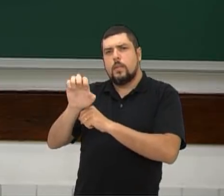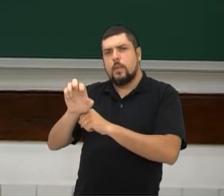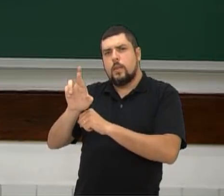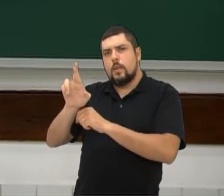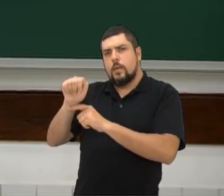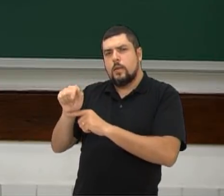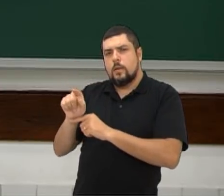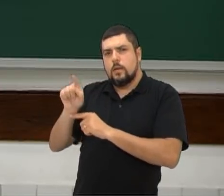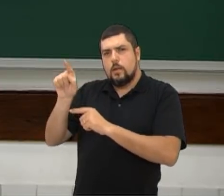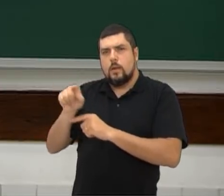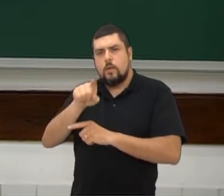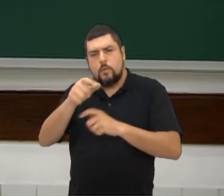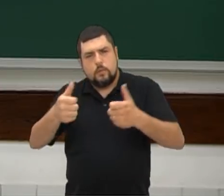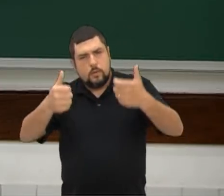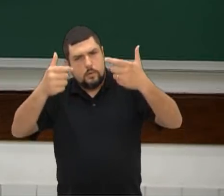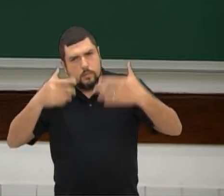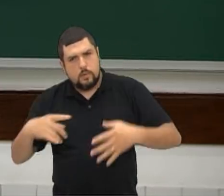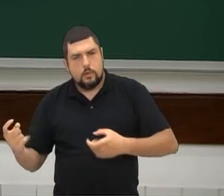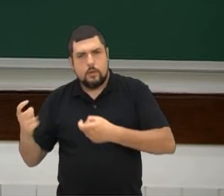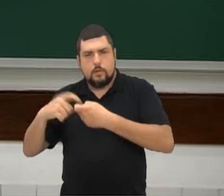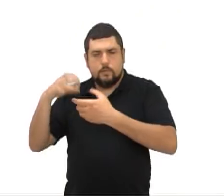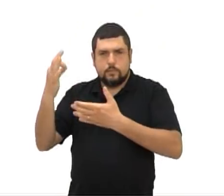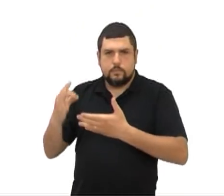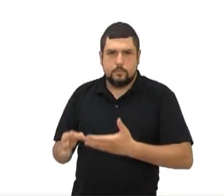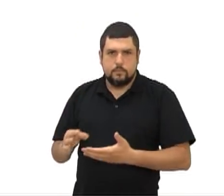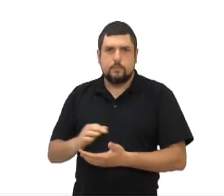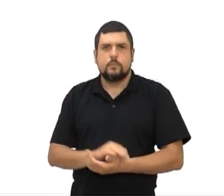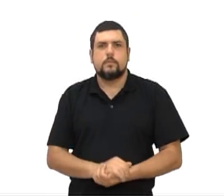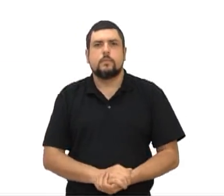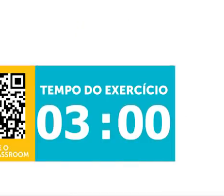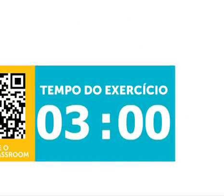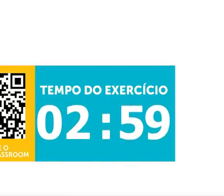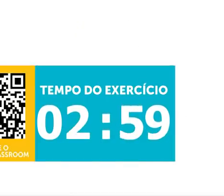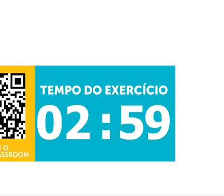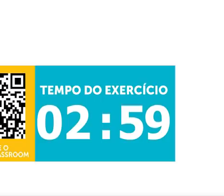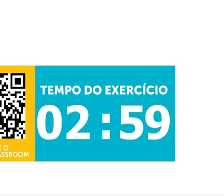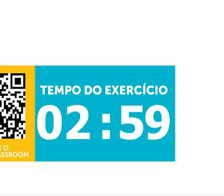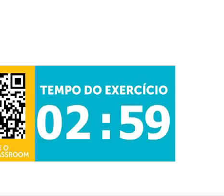vai explicar isso para nós e eu já volto para a gente continuar.